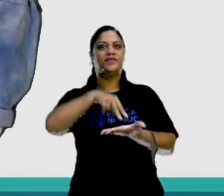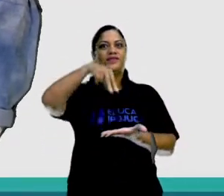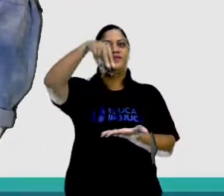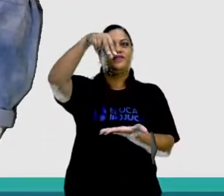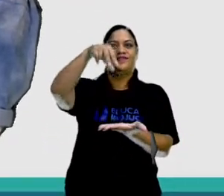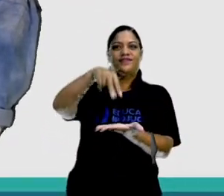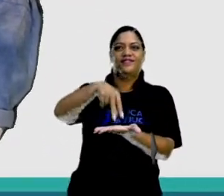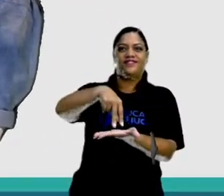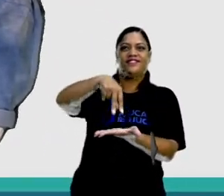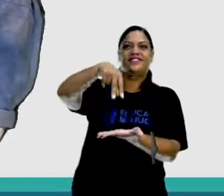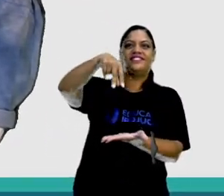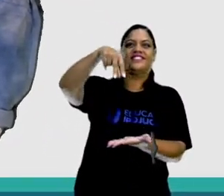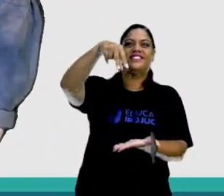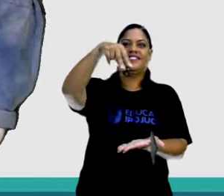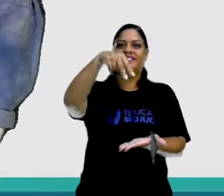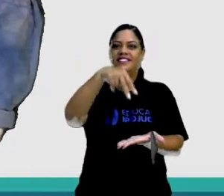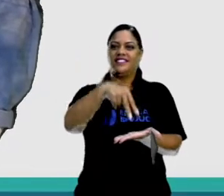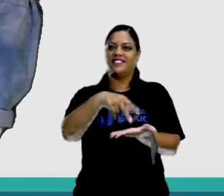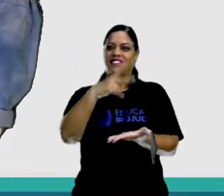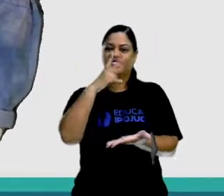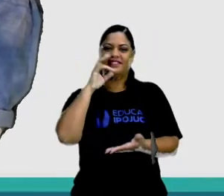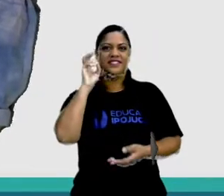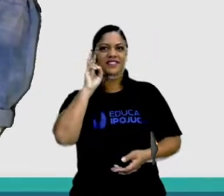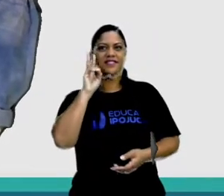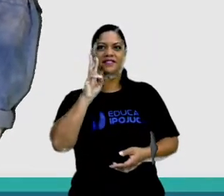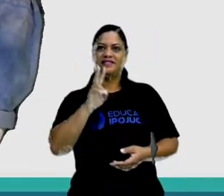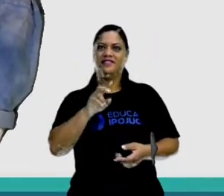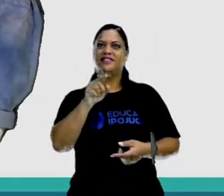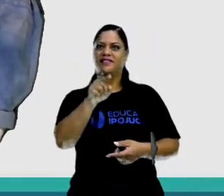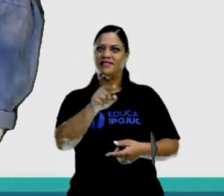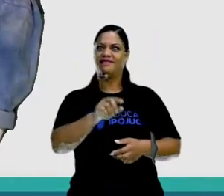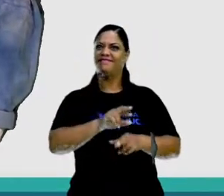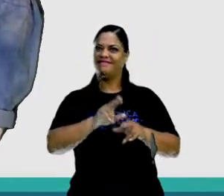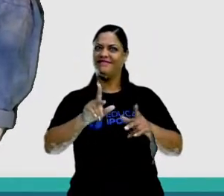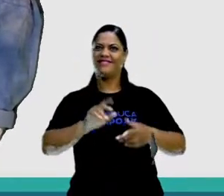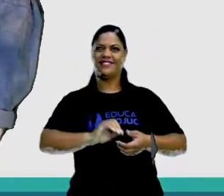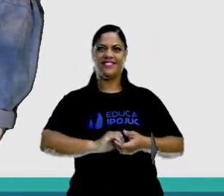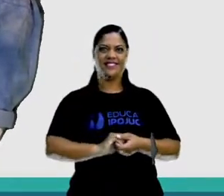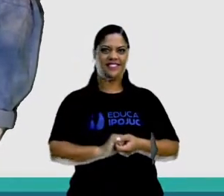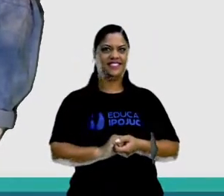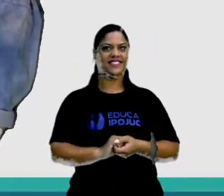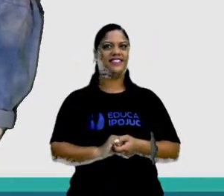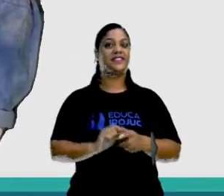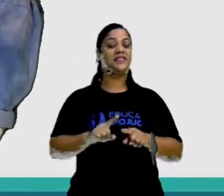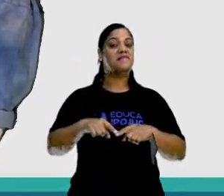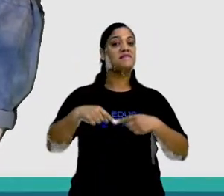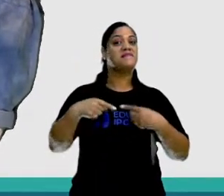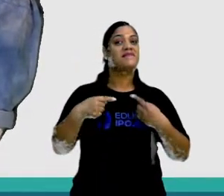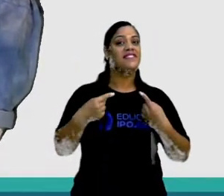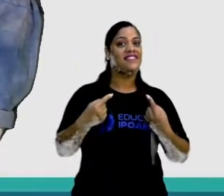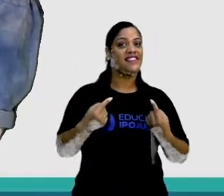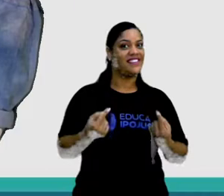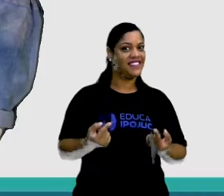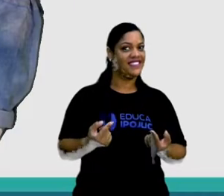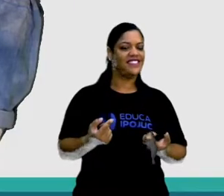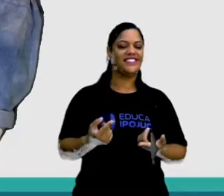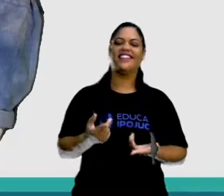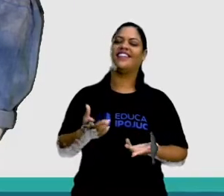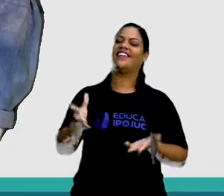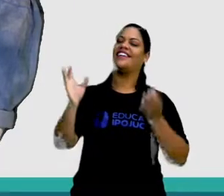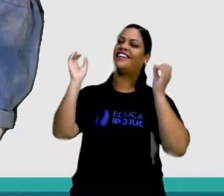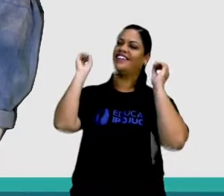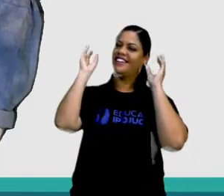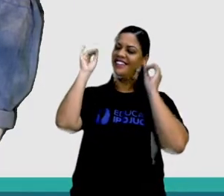legal! Eu tô pra aqui, tia Lia. Eu tô vendo que tu tá voando. Essa menina mas... aqui embaixo,